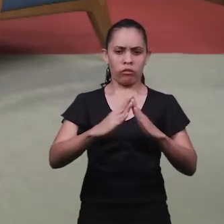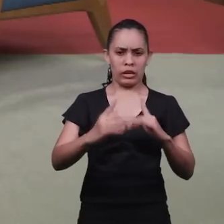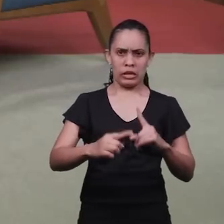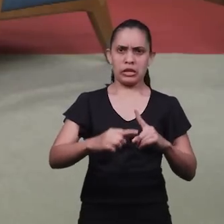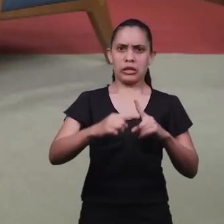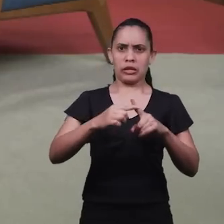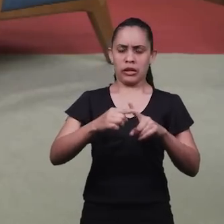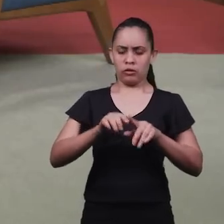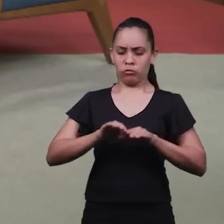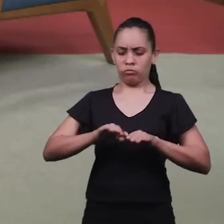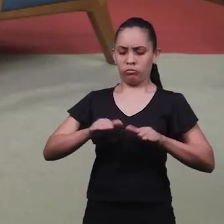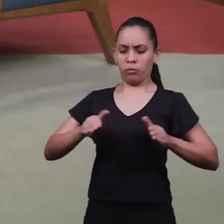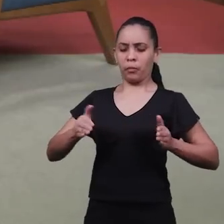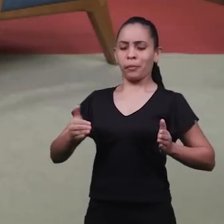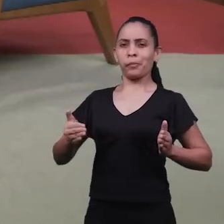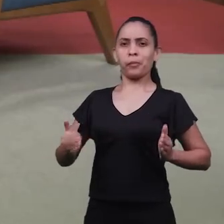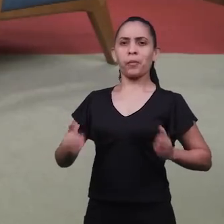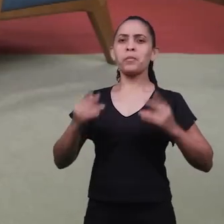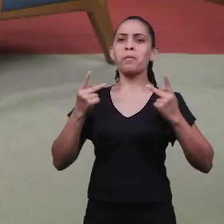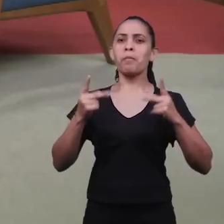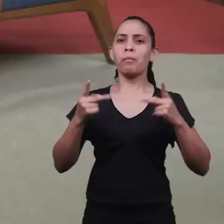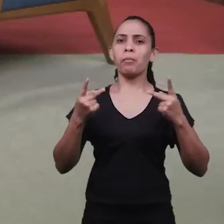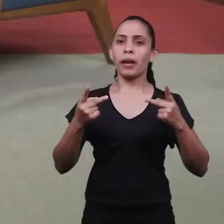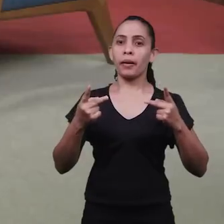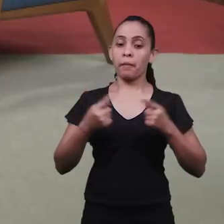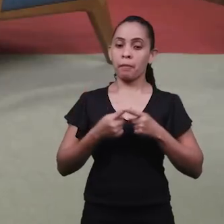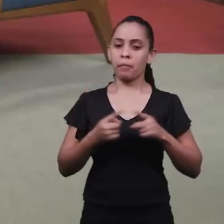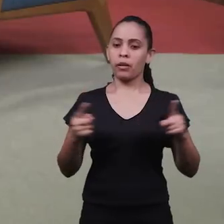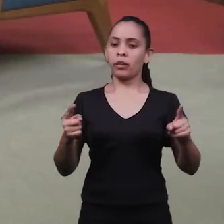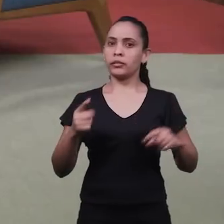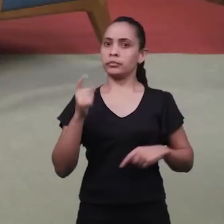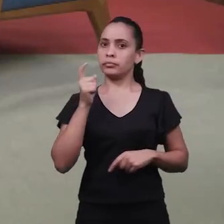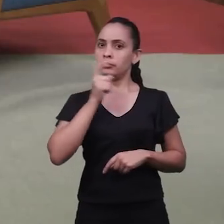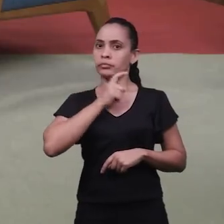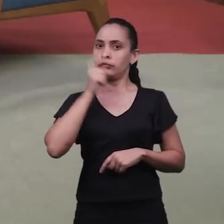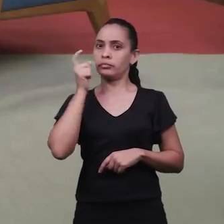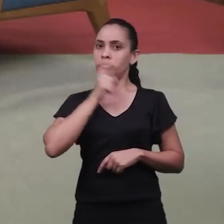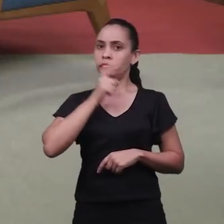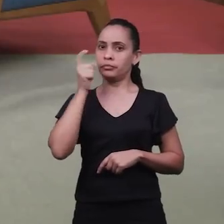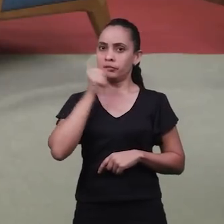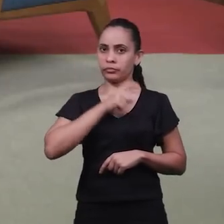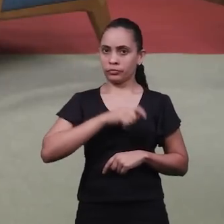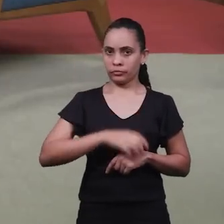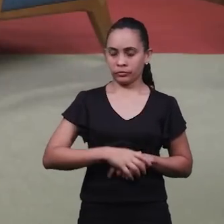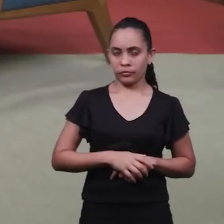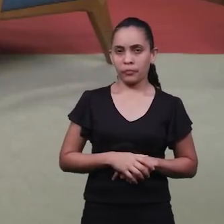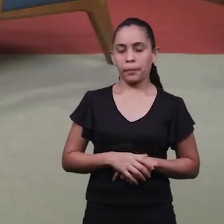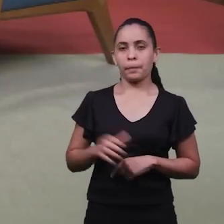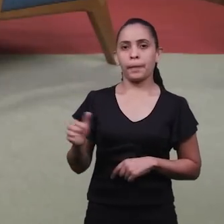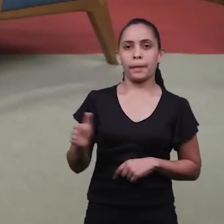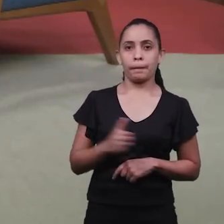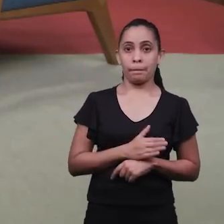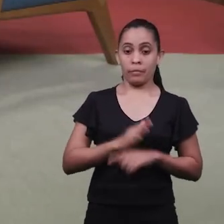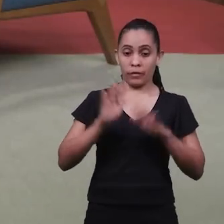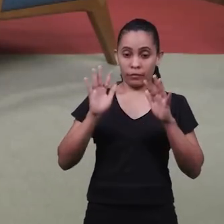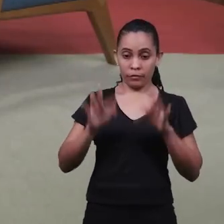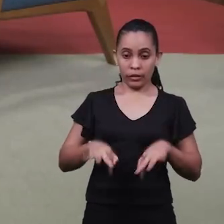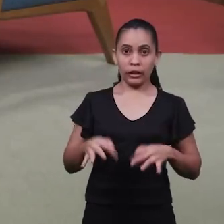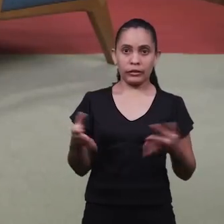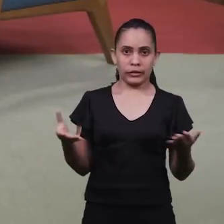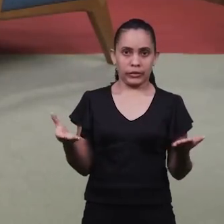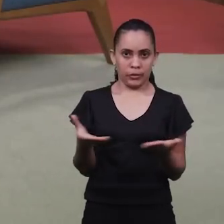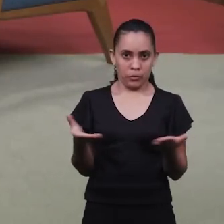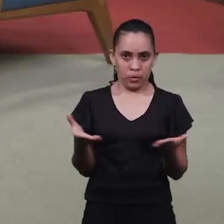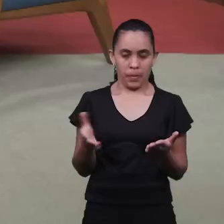templos, púlpitos, mas não é a verdade. Mas não é verdade, isso é sério. Então, só terminando aqui,